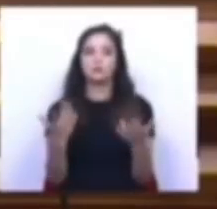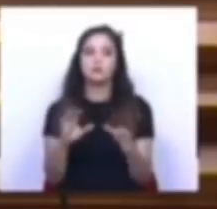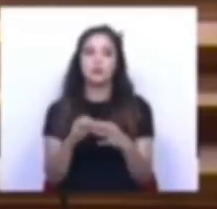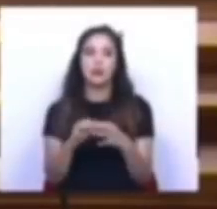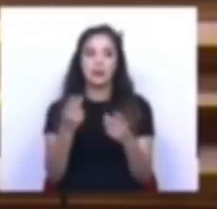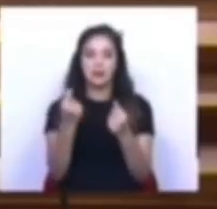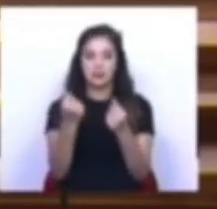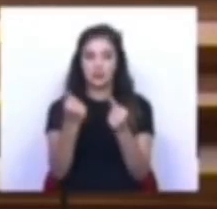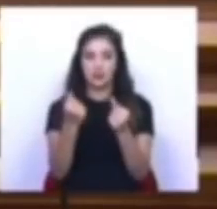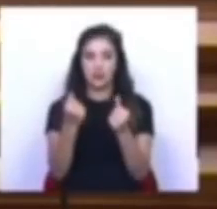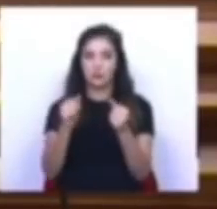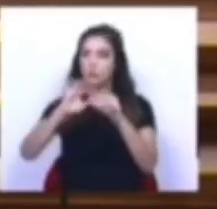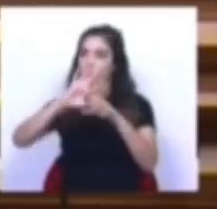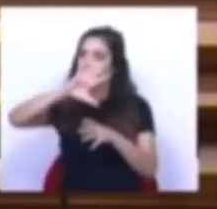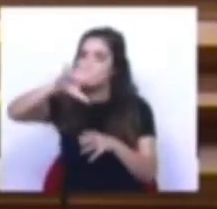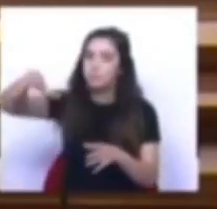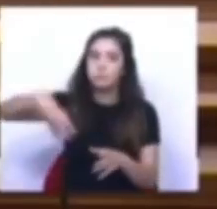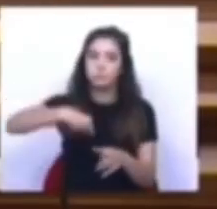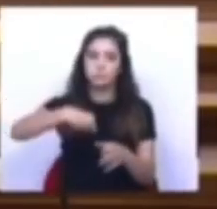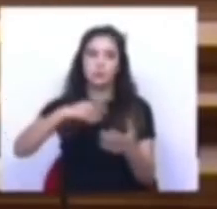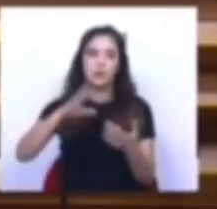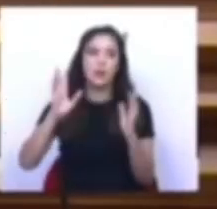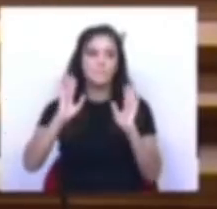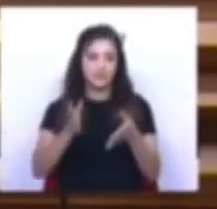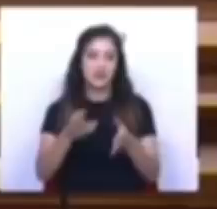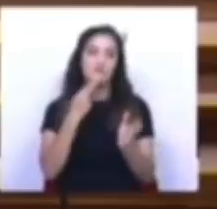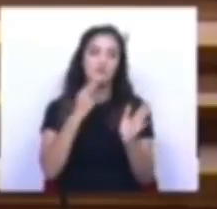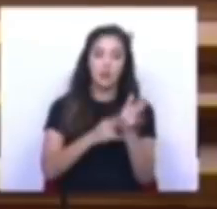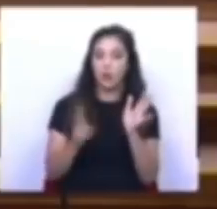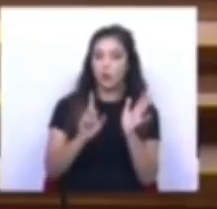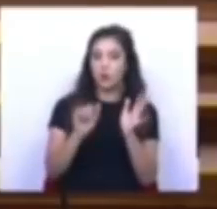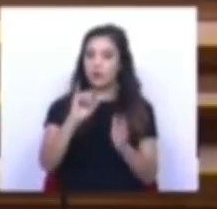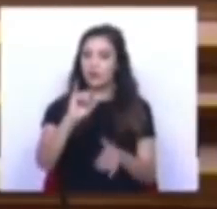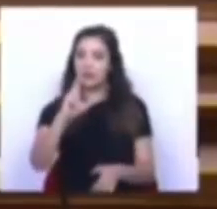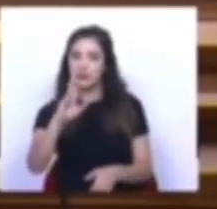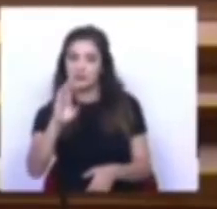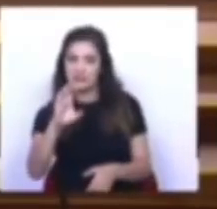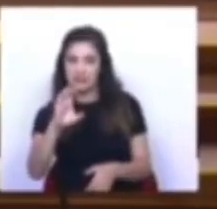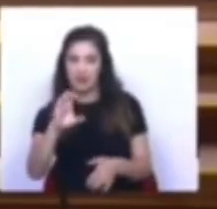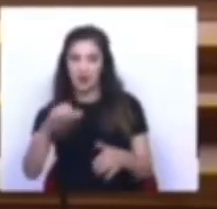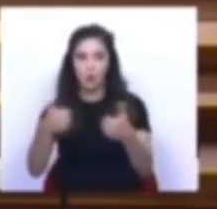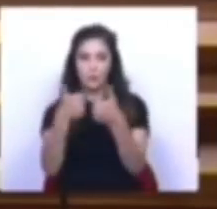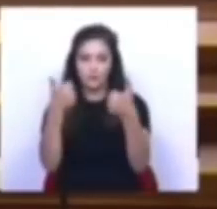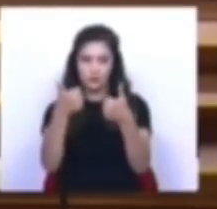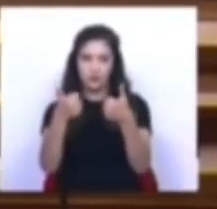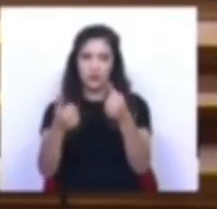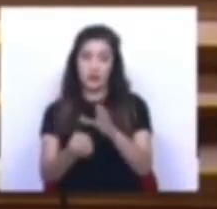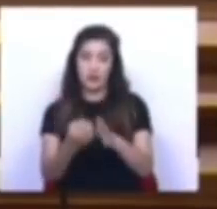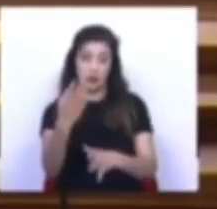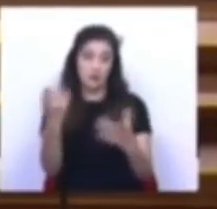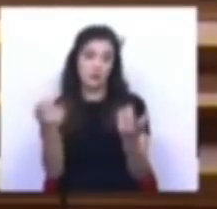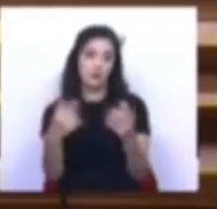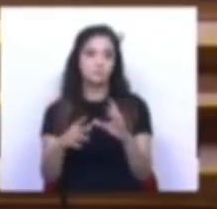capital internacional, é ou não é verdade que também temos que tornar o nosso IRC muito mais competitivo? E o esclarecimento